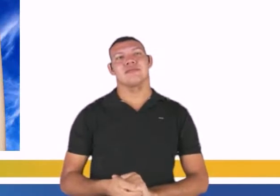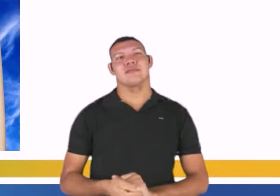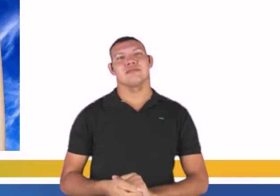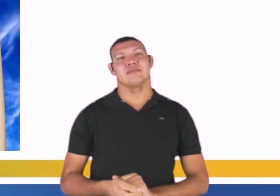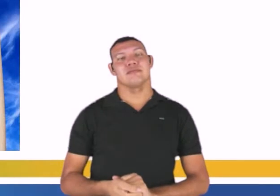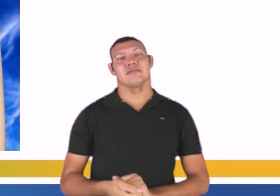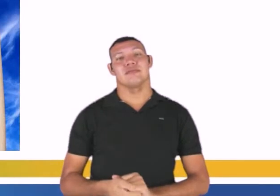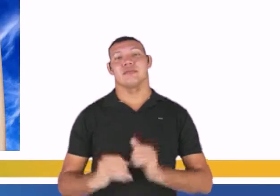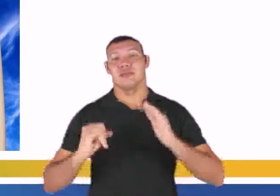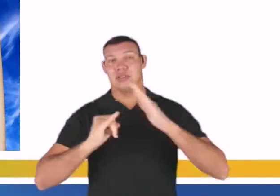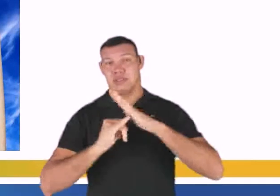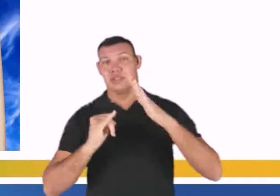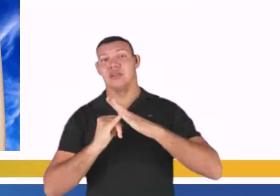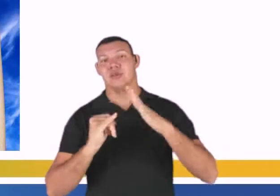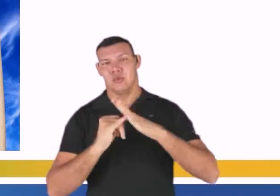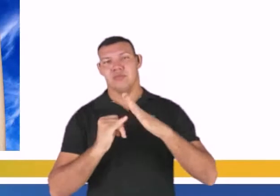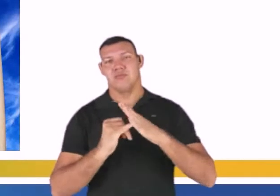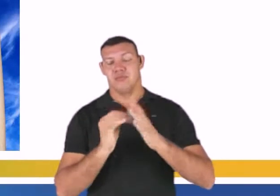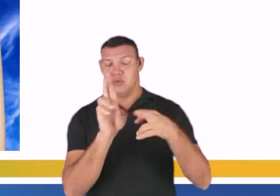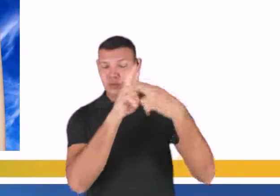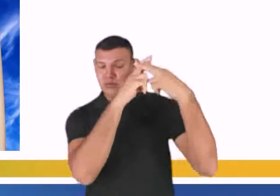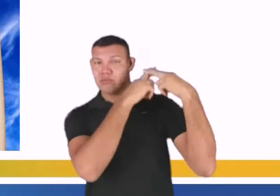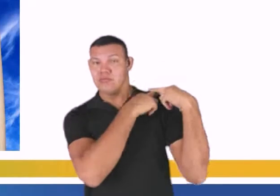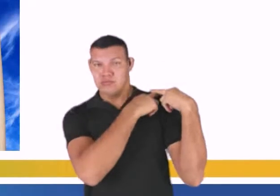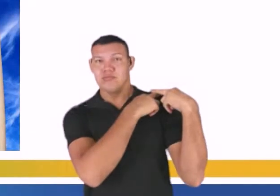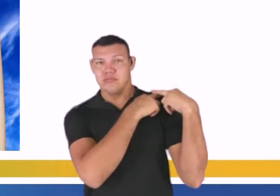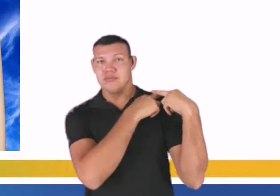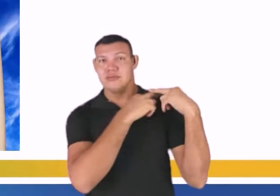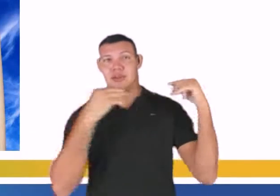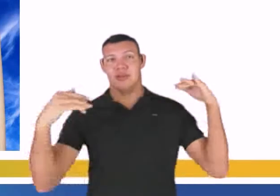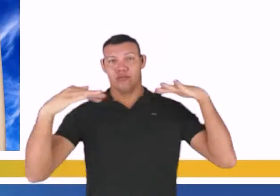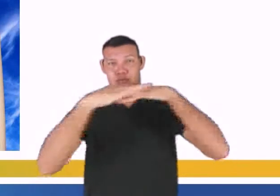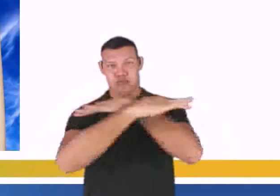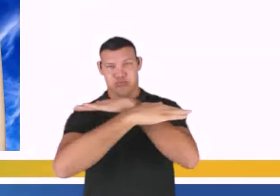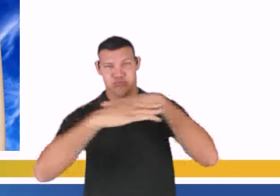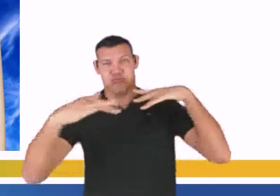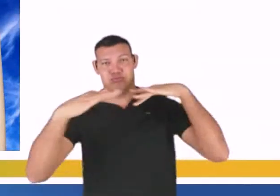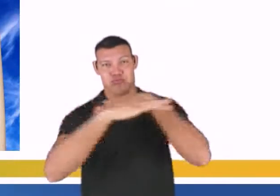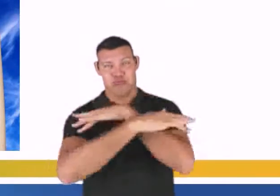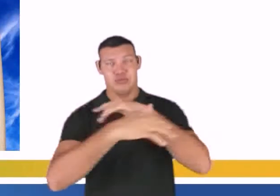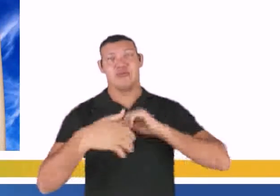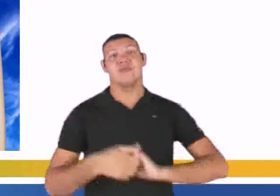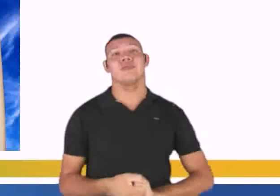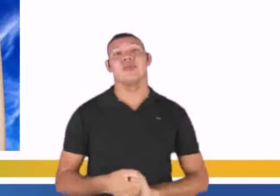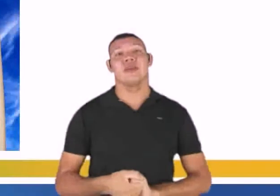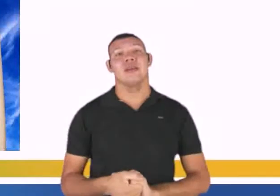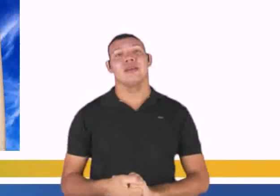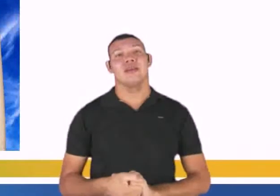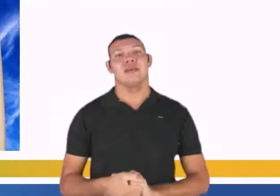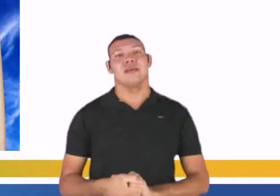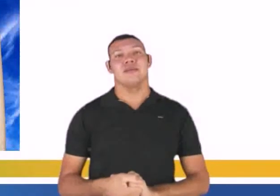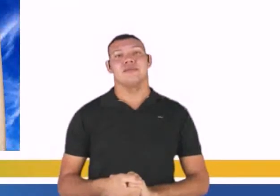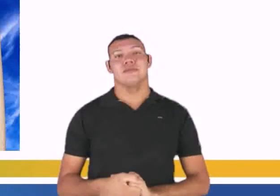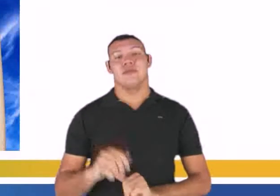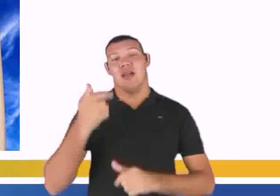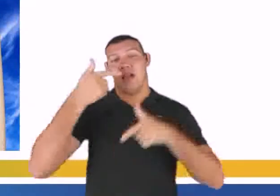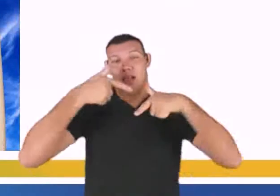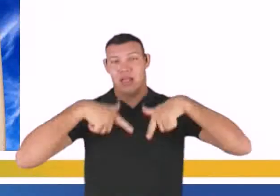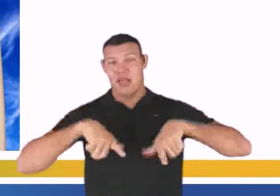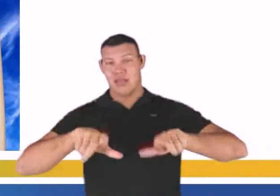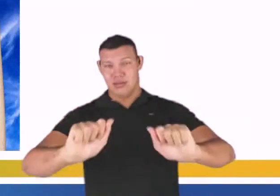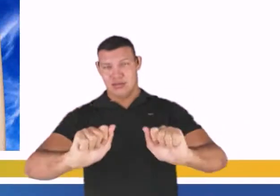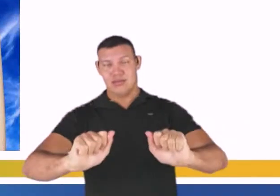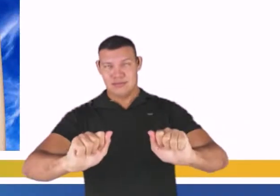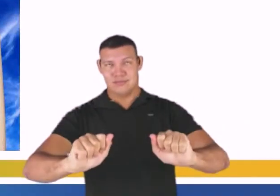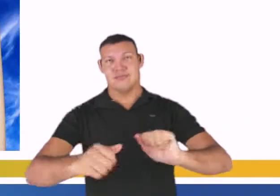órgão responsável pelo trânsito no Brasil. A outra, fazendo até uma metalinguagem, porque